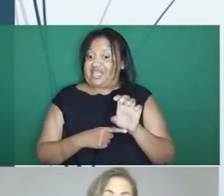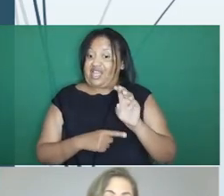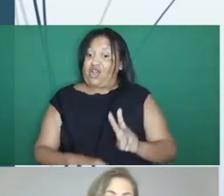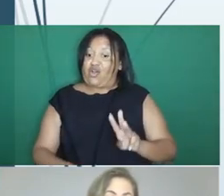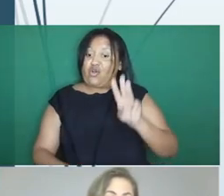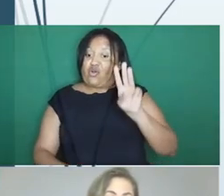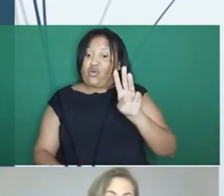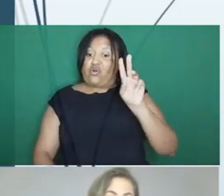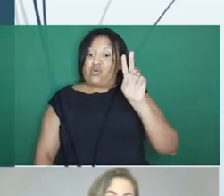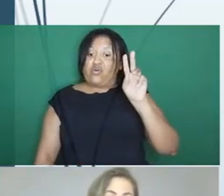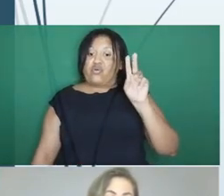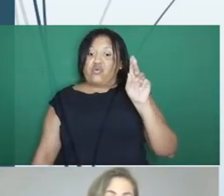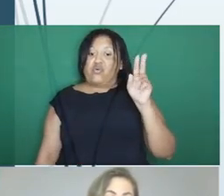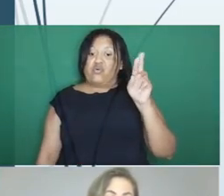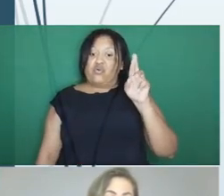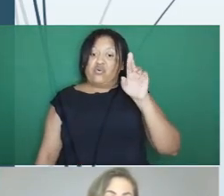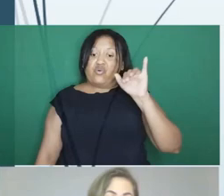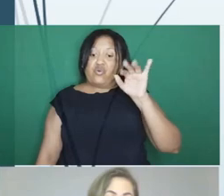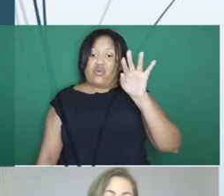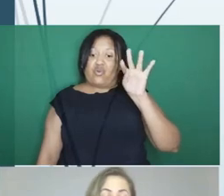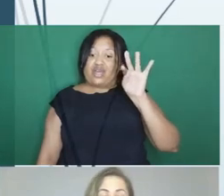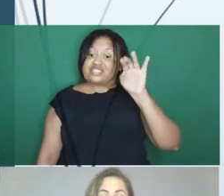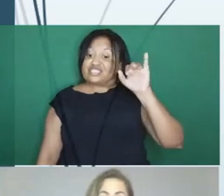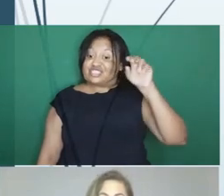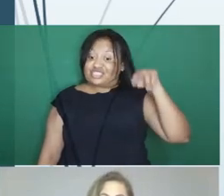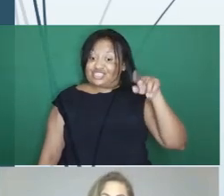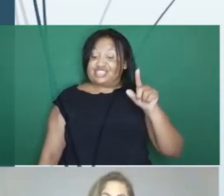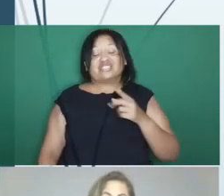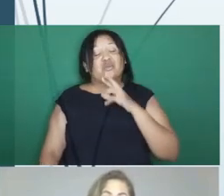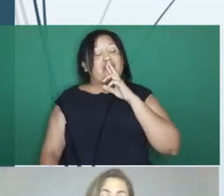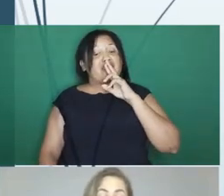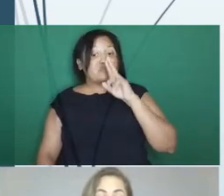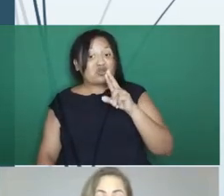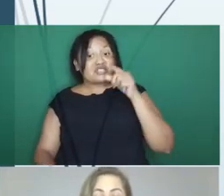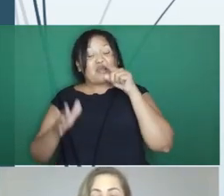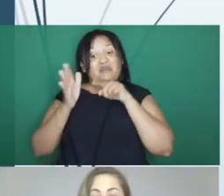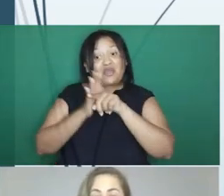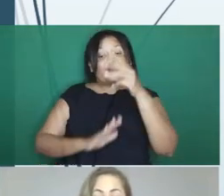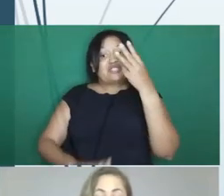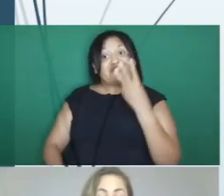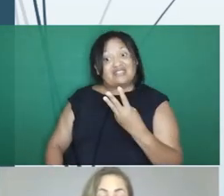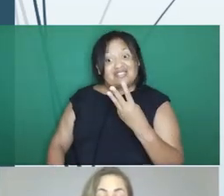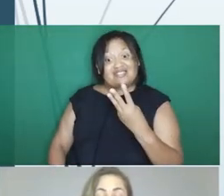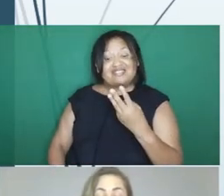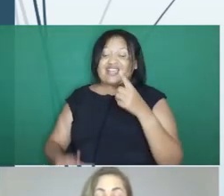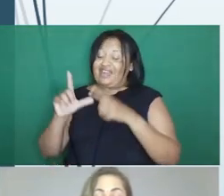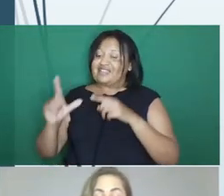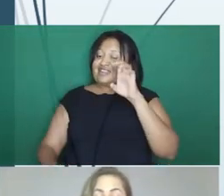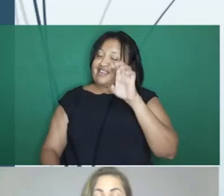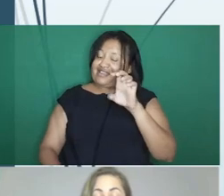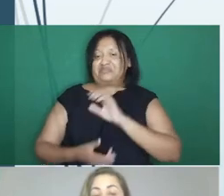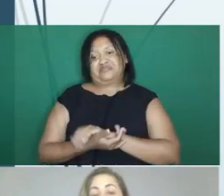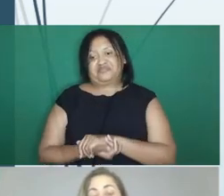e Don Twist então resposta da nossa questão 3 right verbo no presente